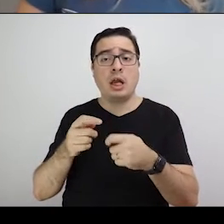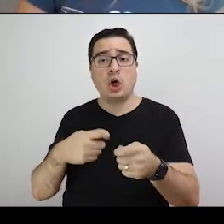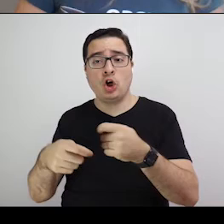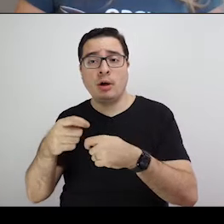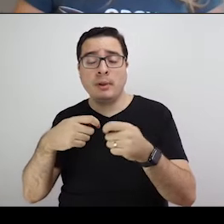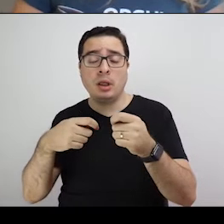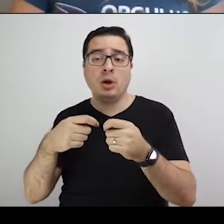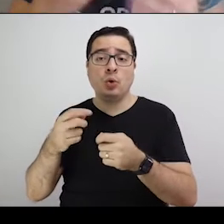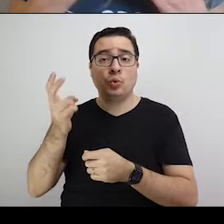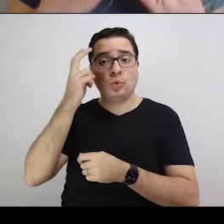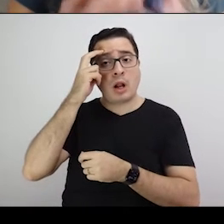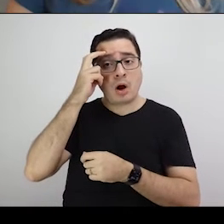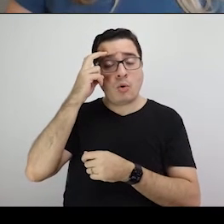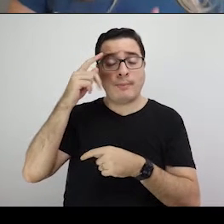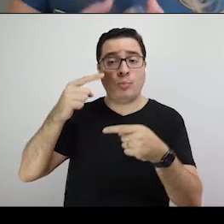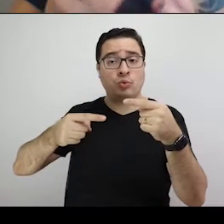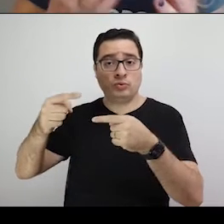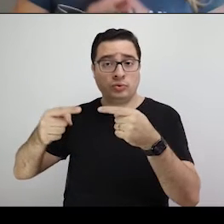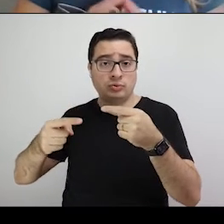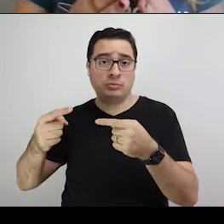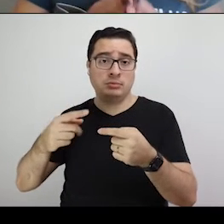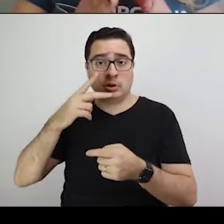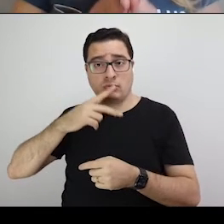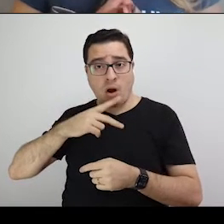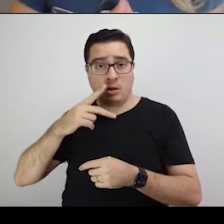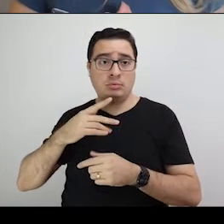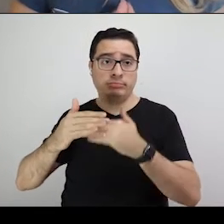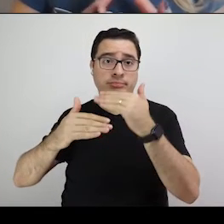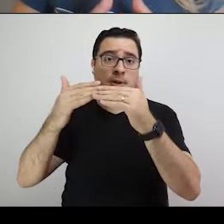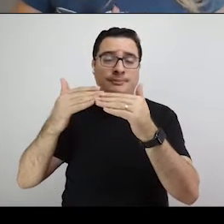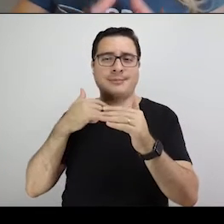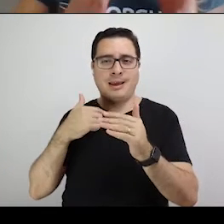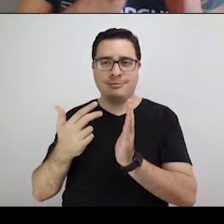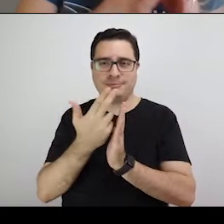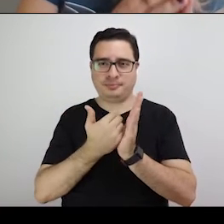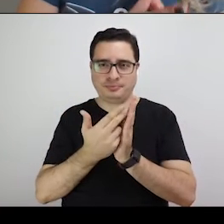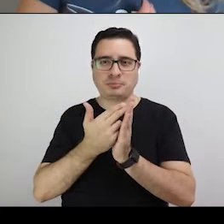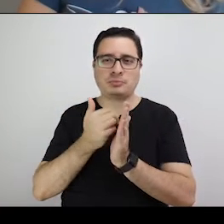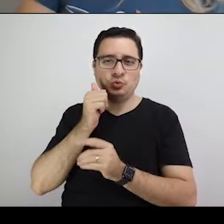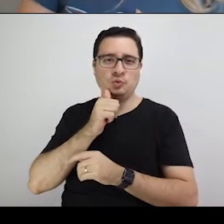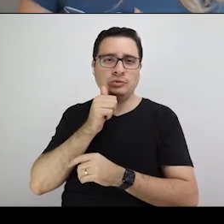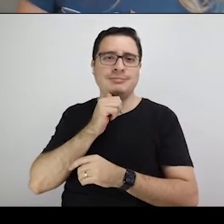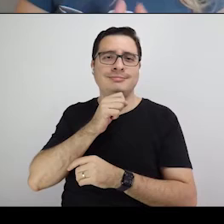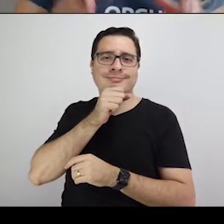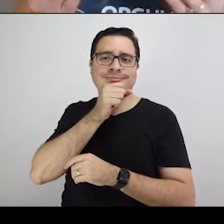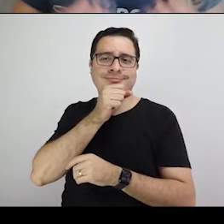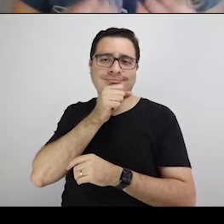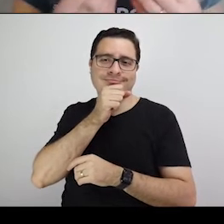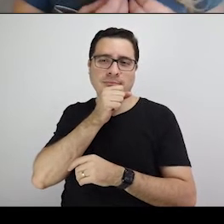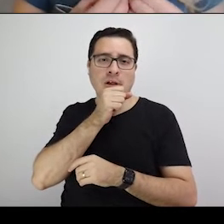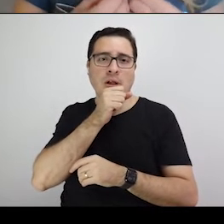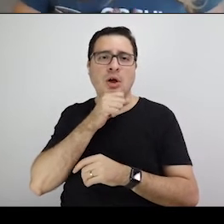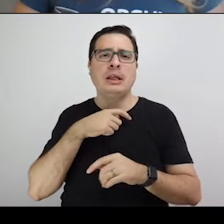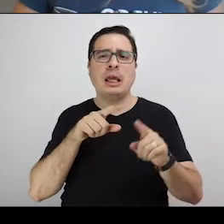cultural e político. Conforme a imagem, nós temos duas senhoras em frente a um caixa eletrônico,